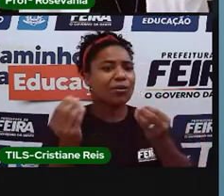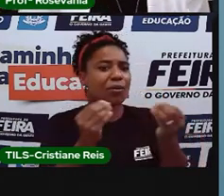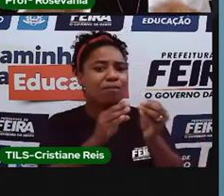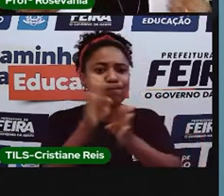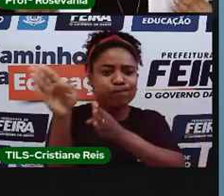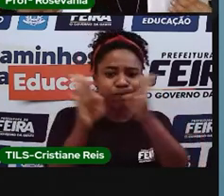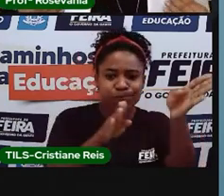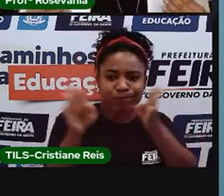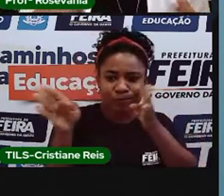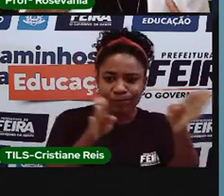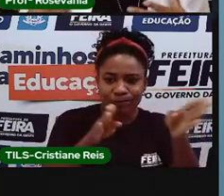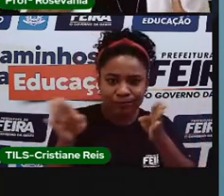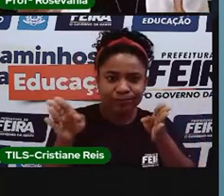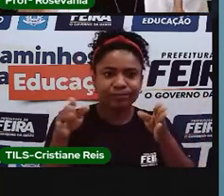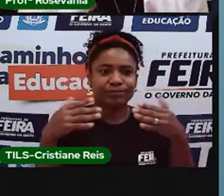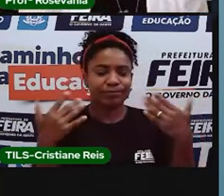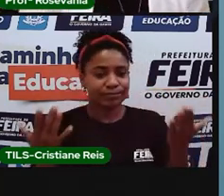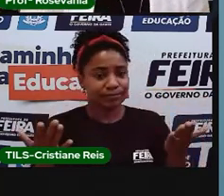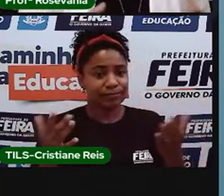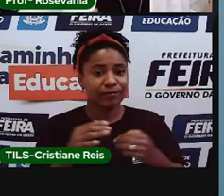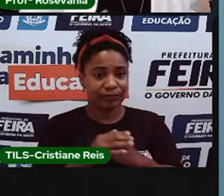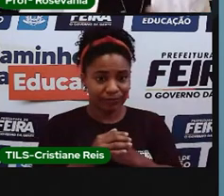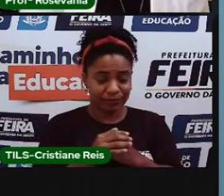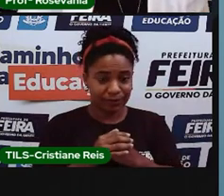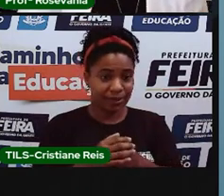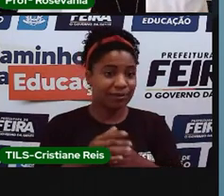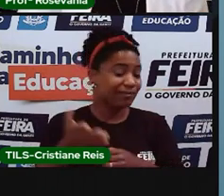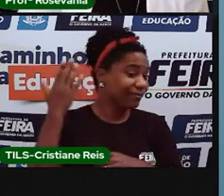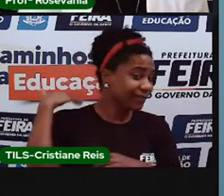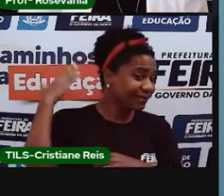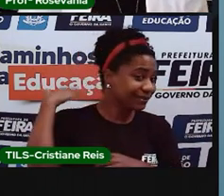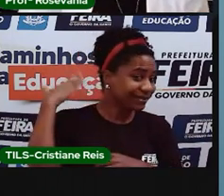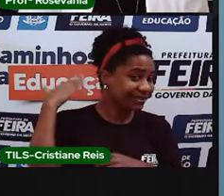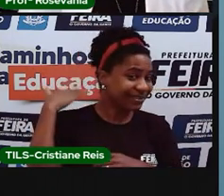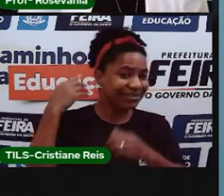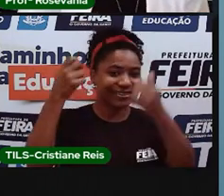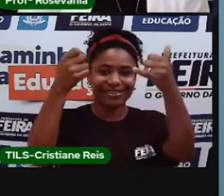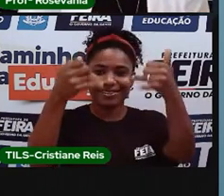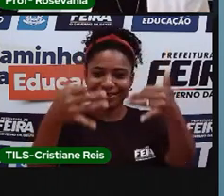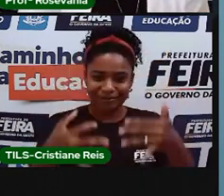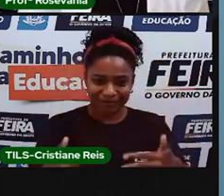lugar. Eu não sei se vocês lembram, mas na aula que quando nós falamos, né,